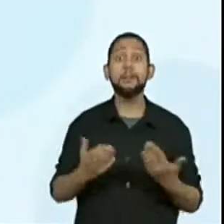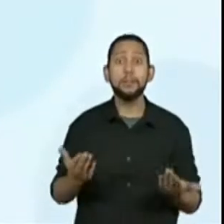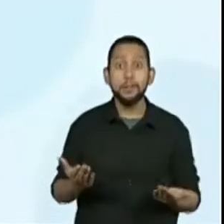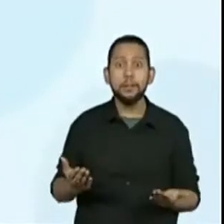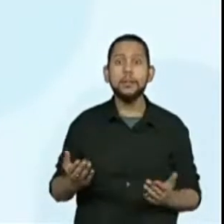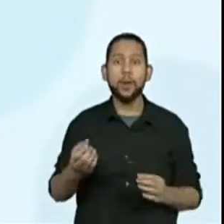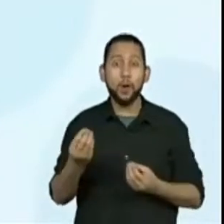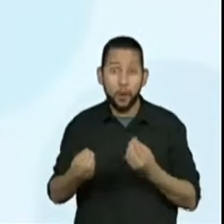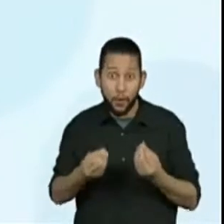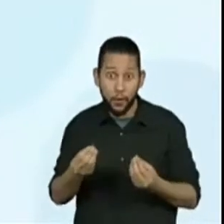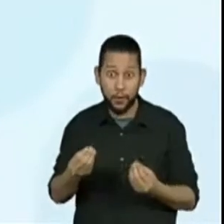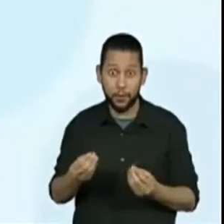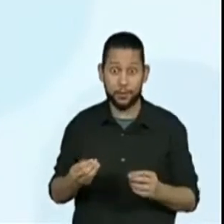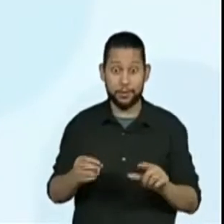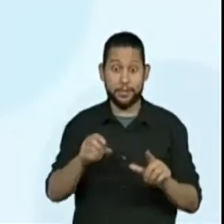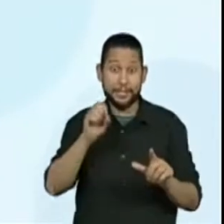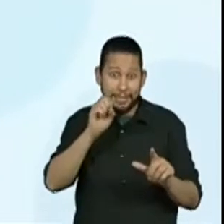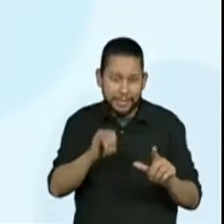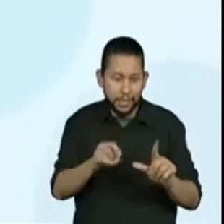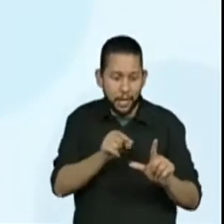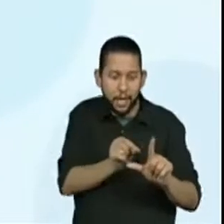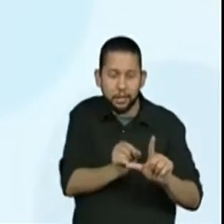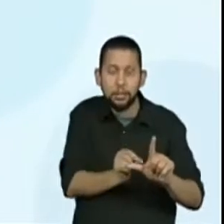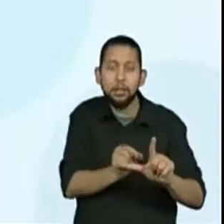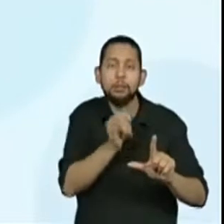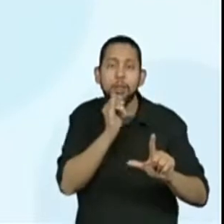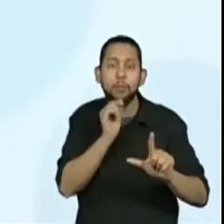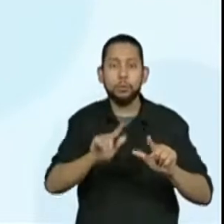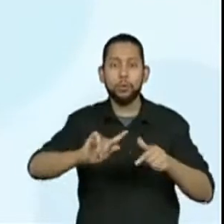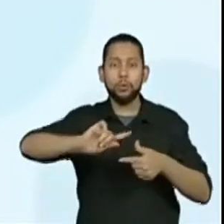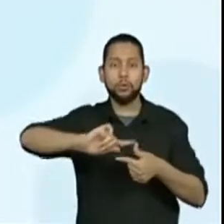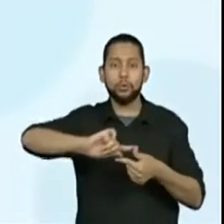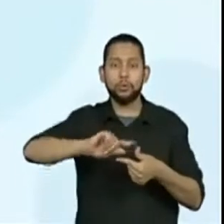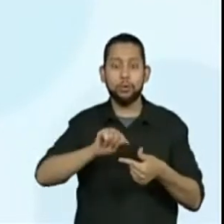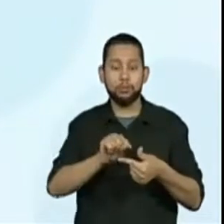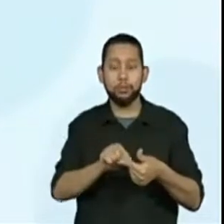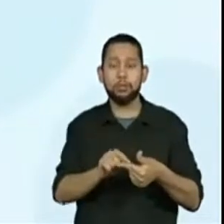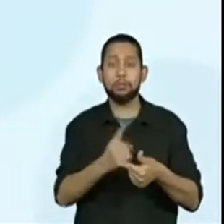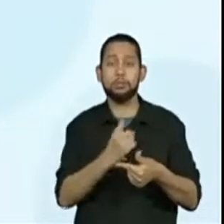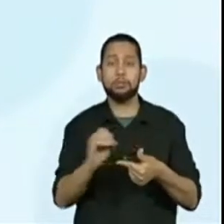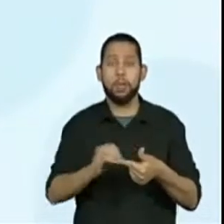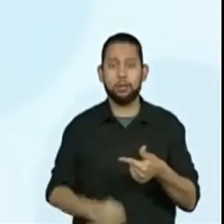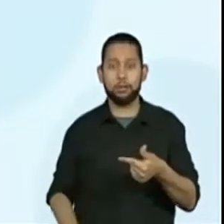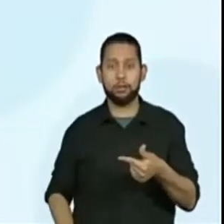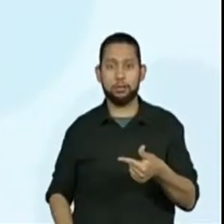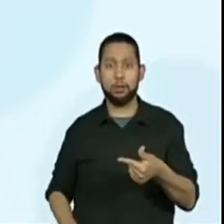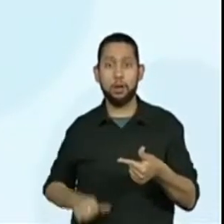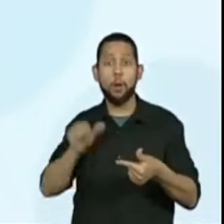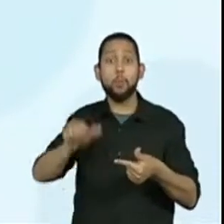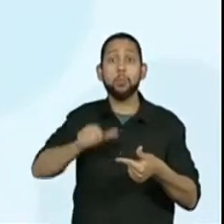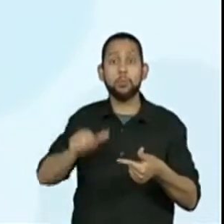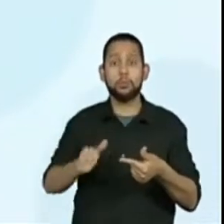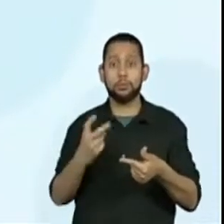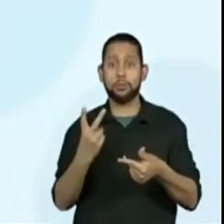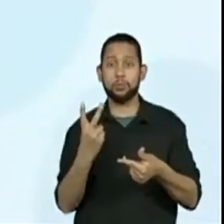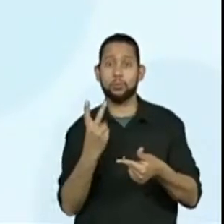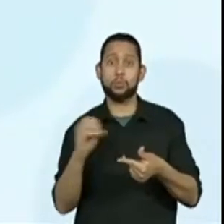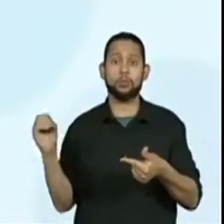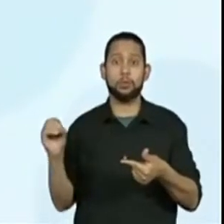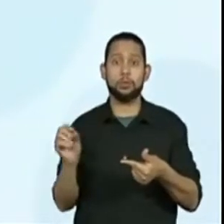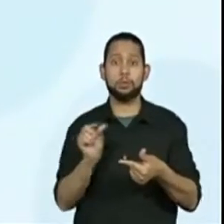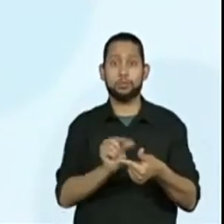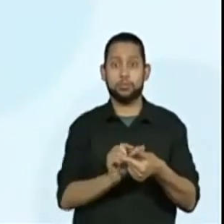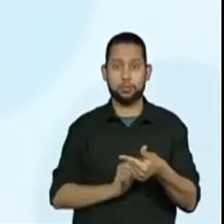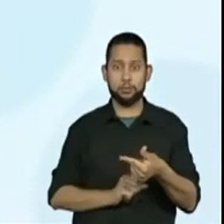Menos metros ficarem dentro de um quadradinho, o ônibus vai ficar. O